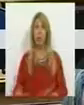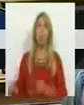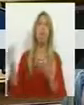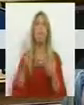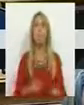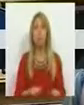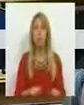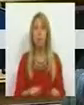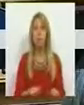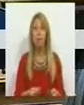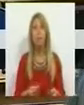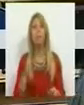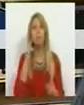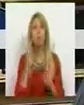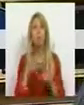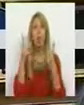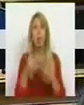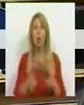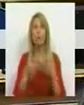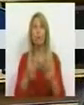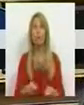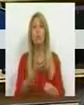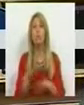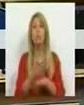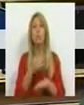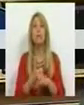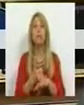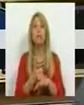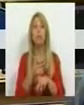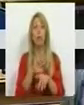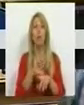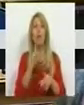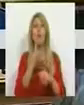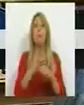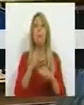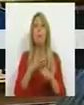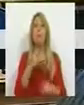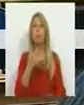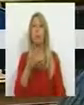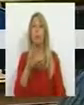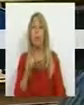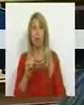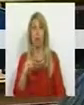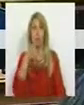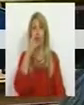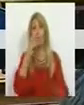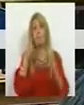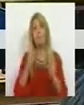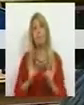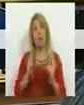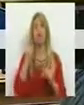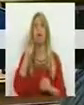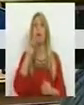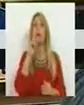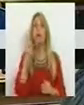visa precisamente cortar no investimento no Centro Hospital do Médio Tejo. Preferiram optar pela baixar o IVA da restauração,